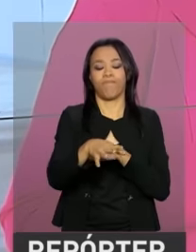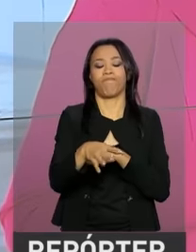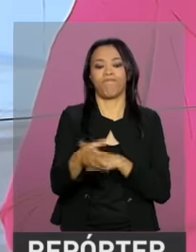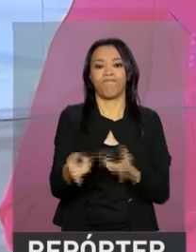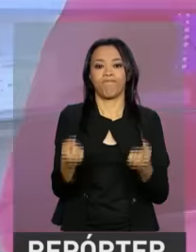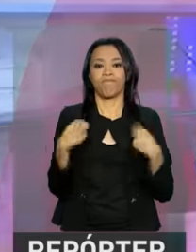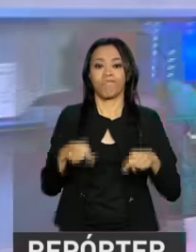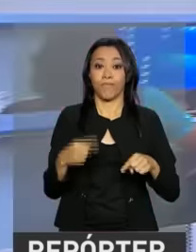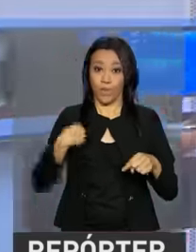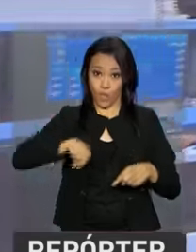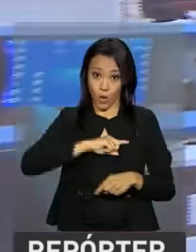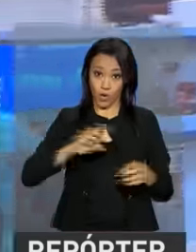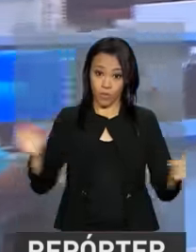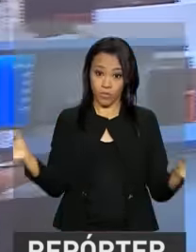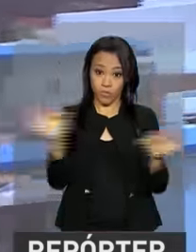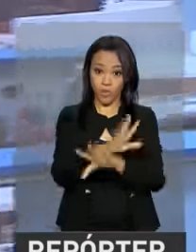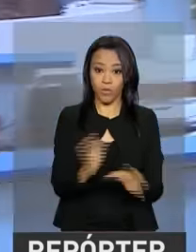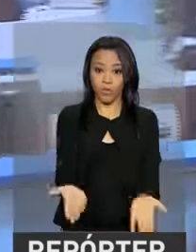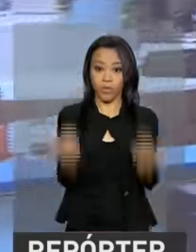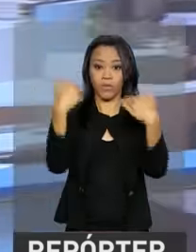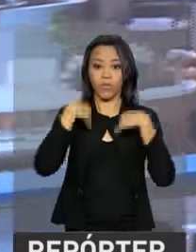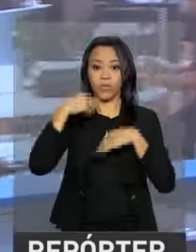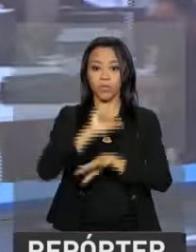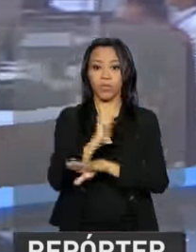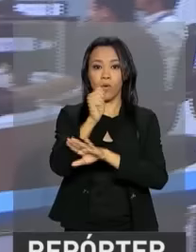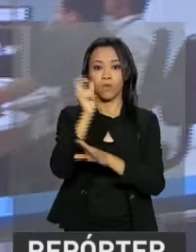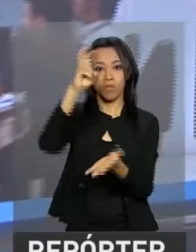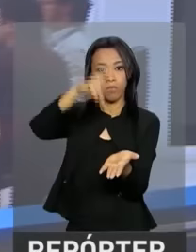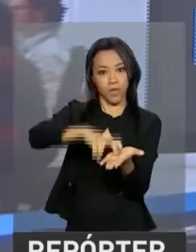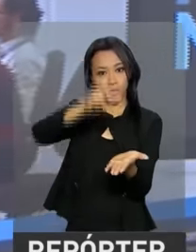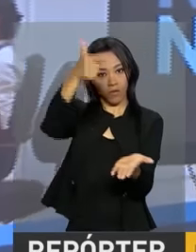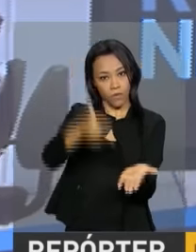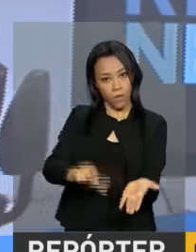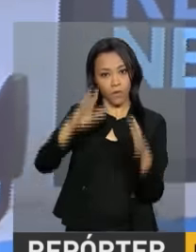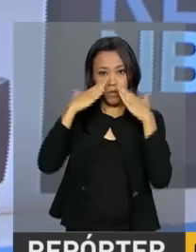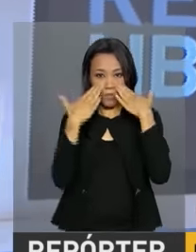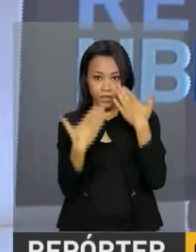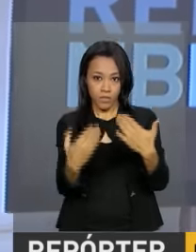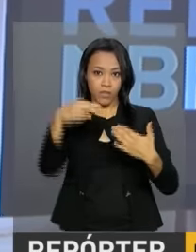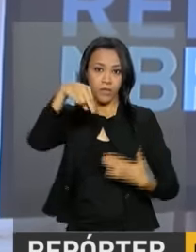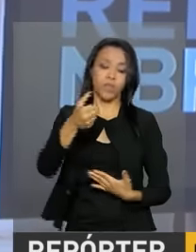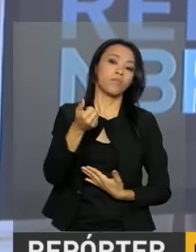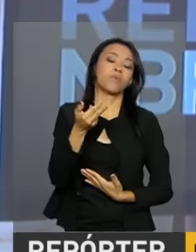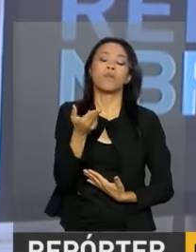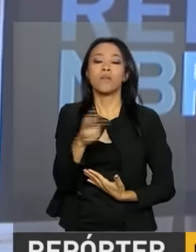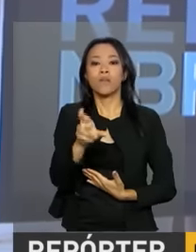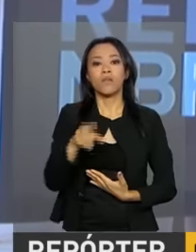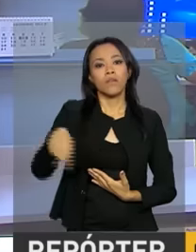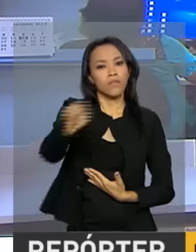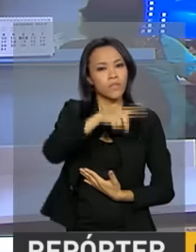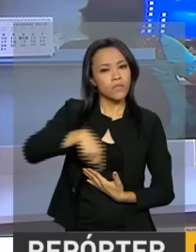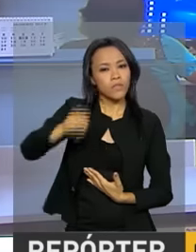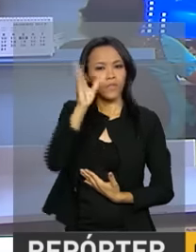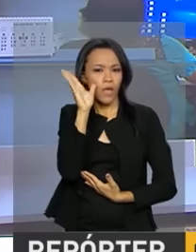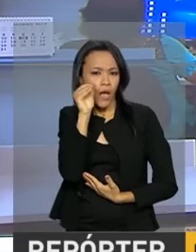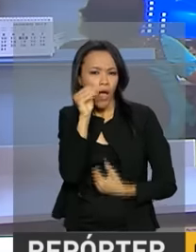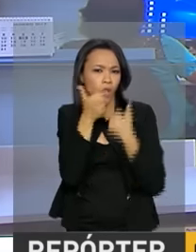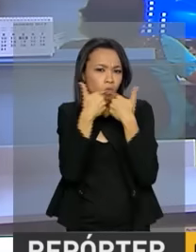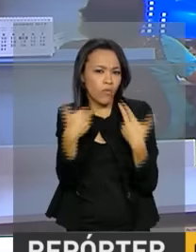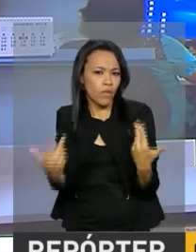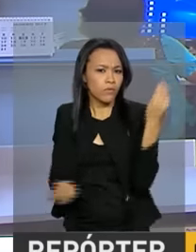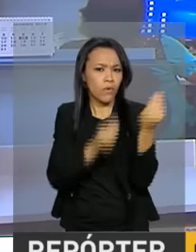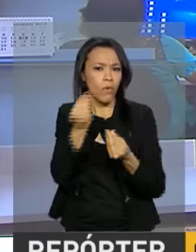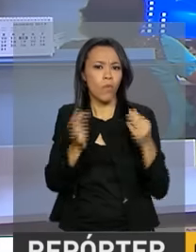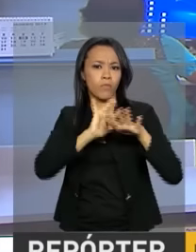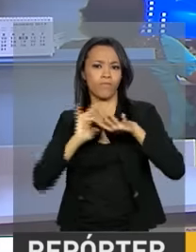Planalto. Nós ficamos por aqui, voltamos às 11 da manhã na próxima edição do Repórter NBR. Acompanhe as novidades